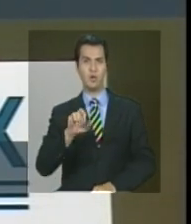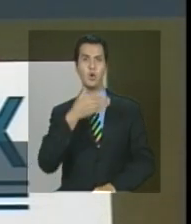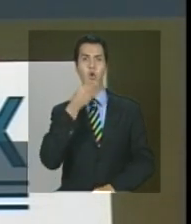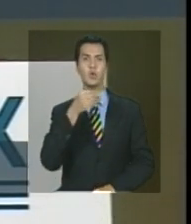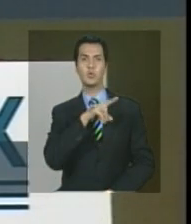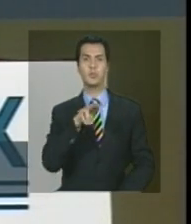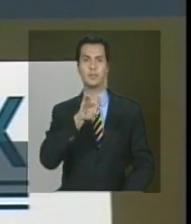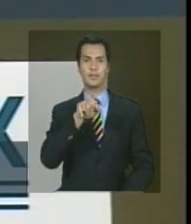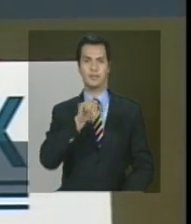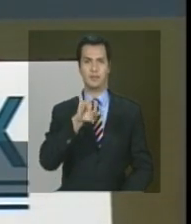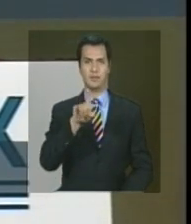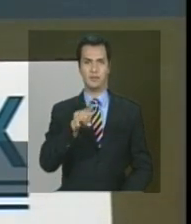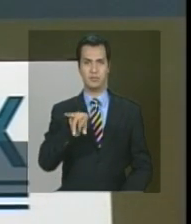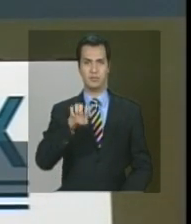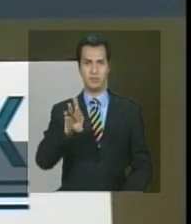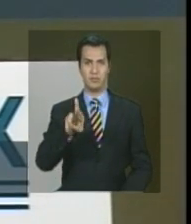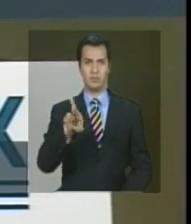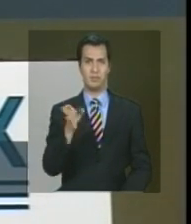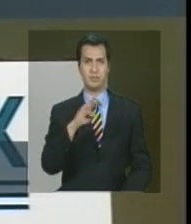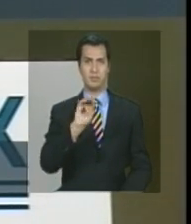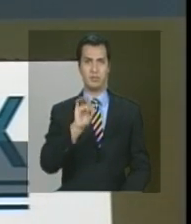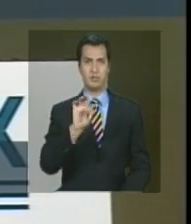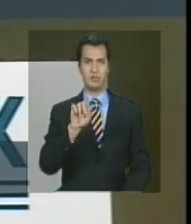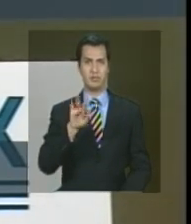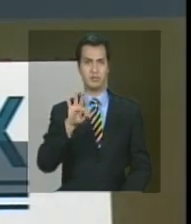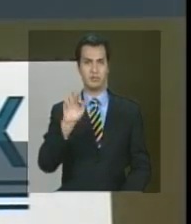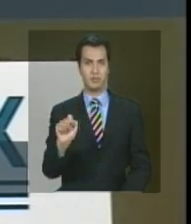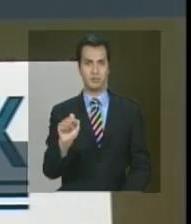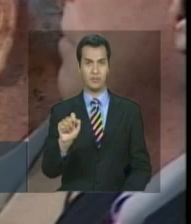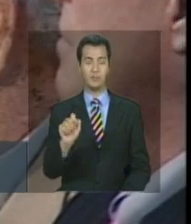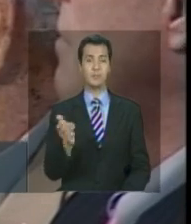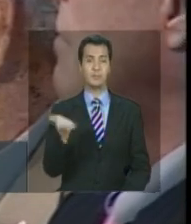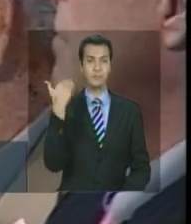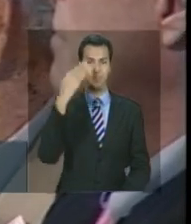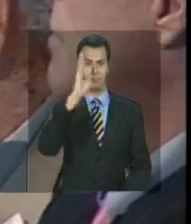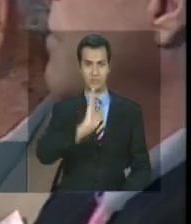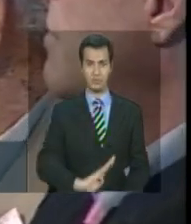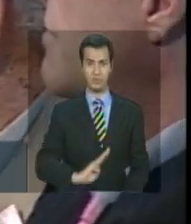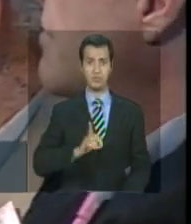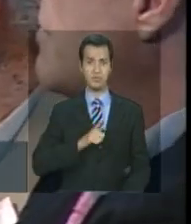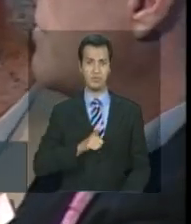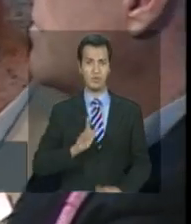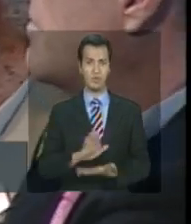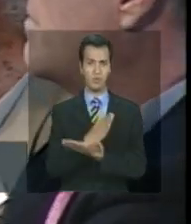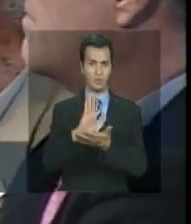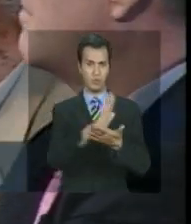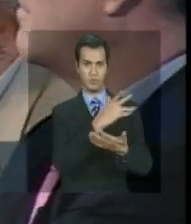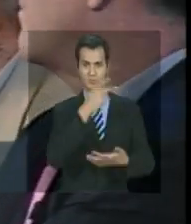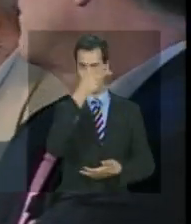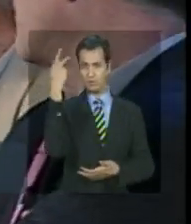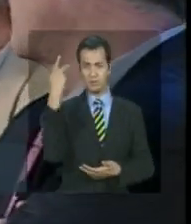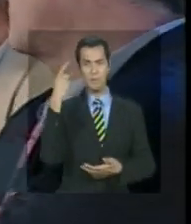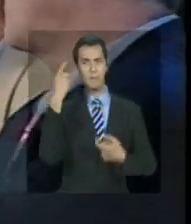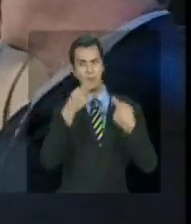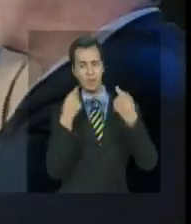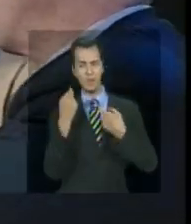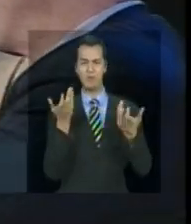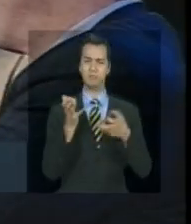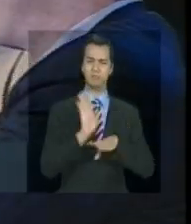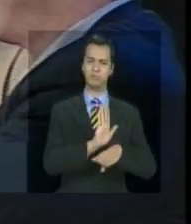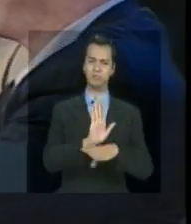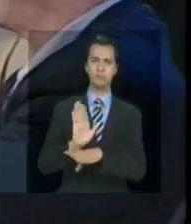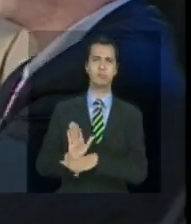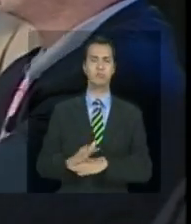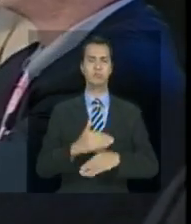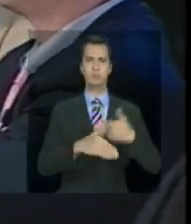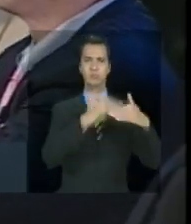O Brasil teve brasileiros preocupados com seu desenvolvimento. E, sem sombra de dúvida, Eliezer Batista é um